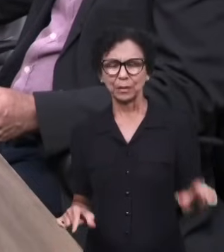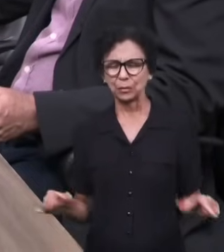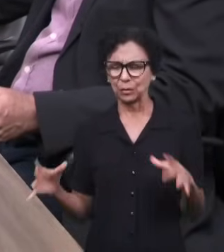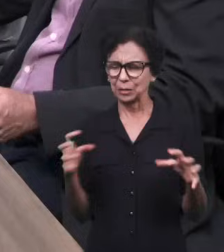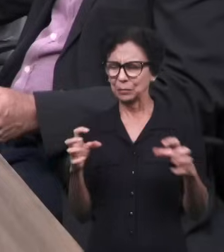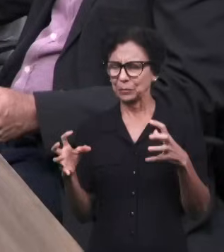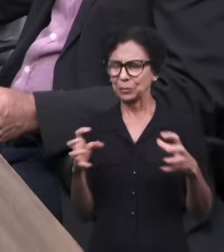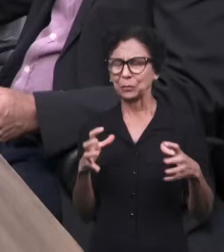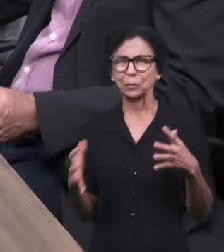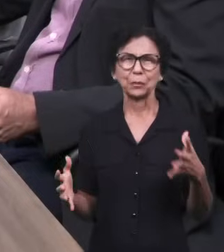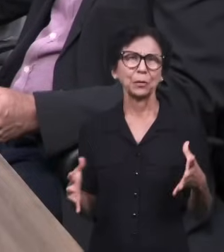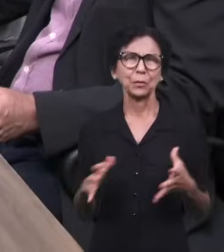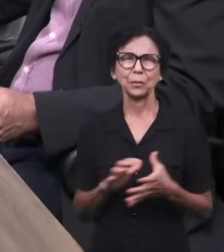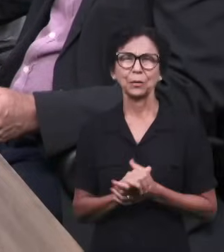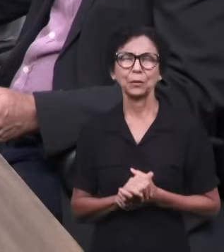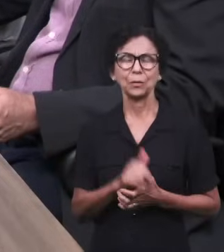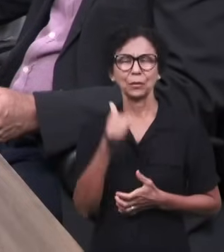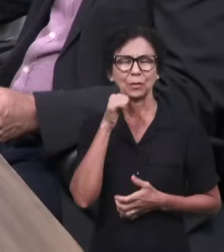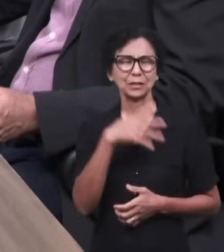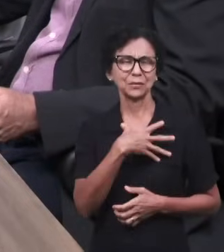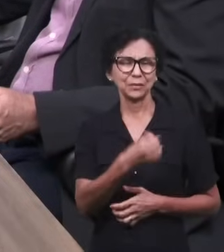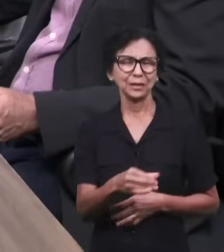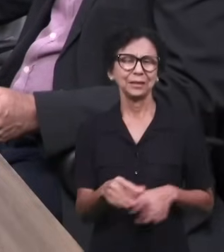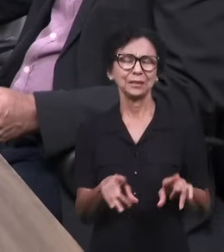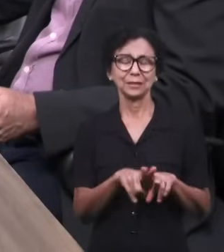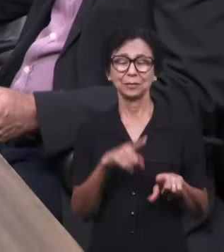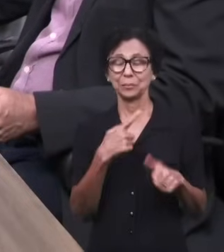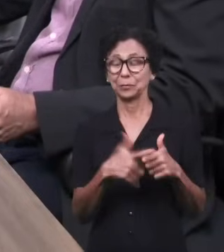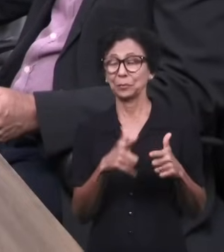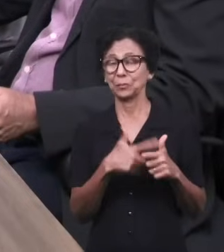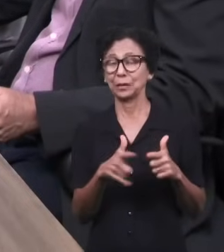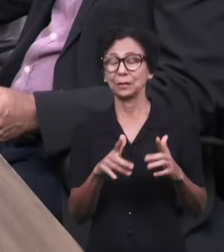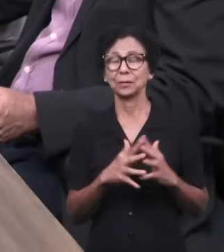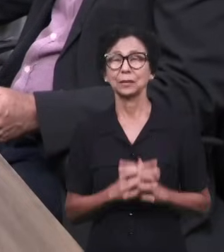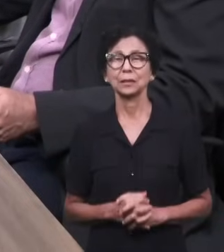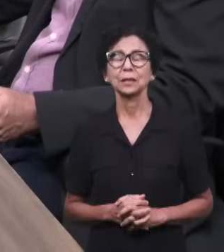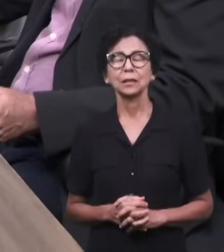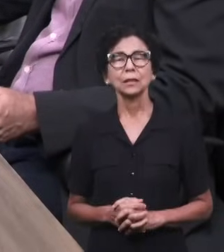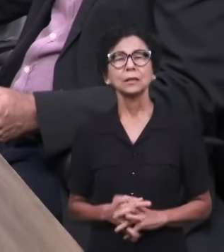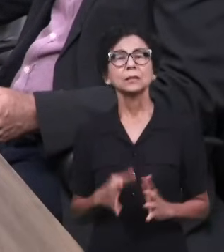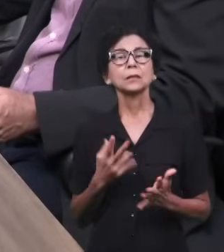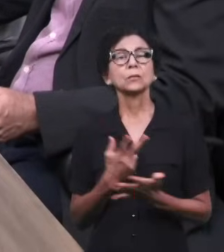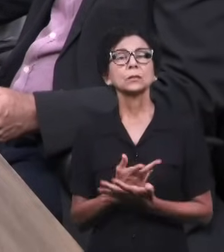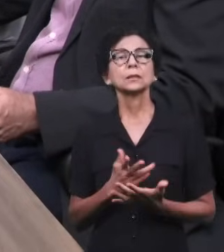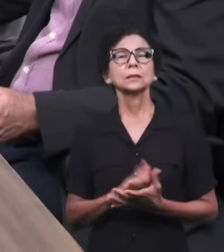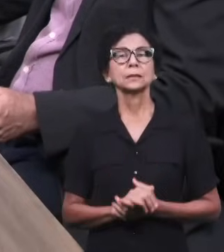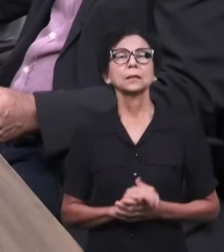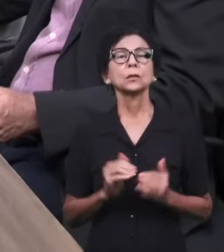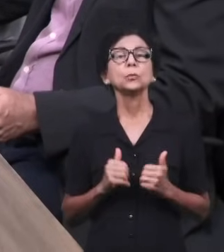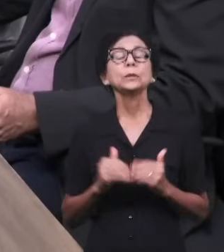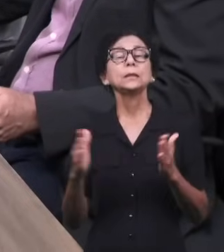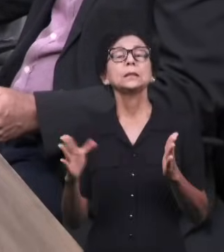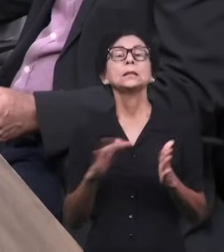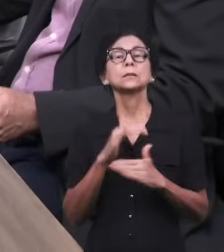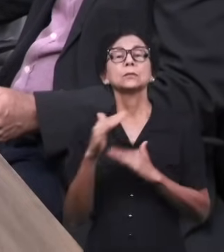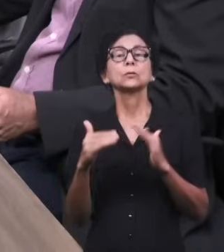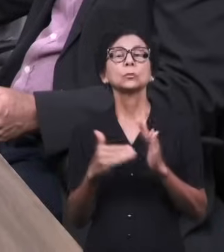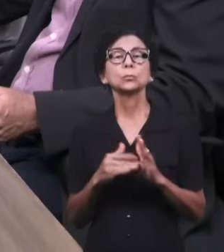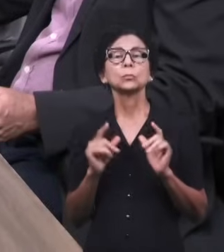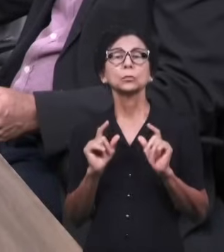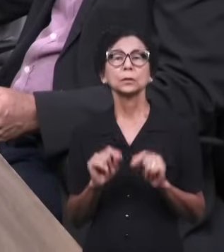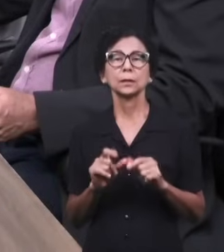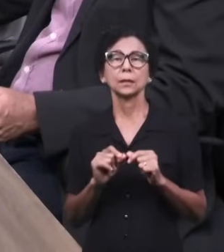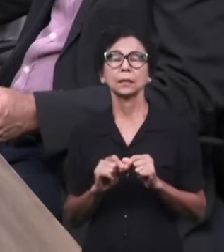problema com as filhas e tudo isso. E a raiz de tudo está na desobediência, que é o